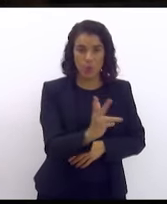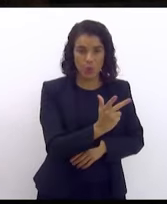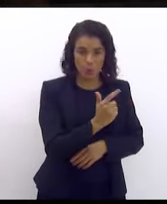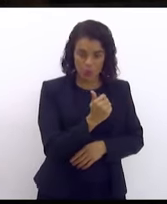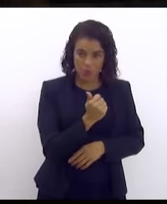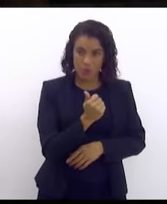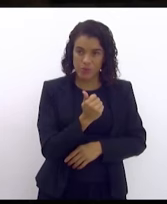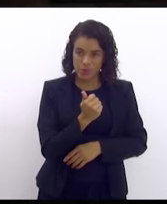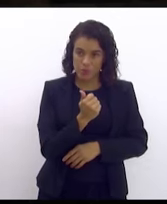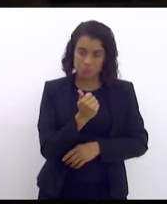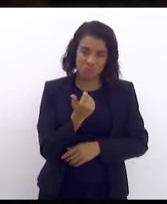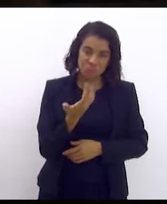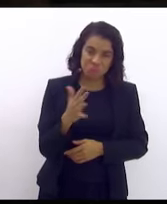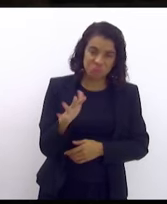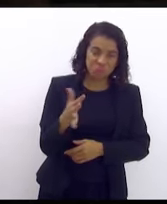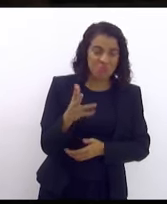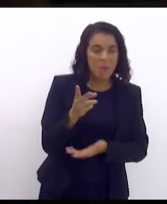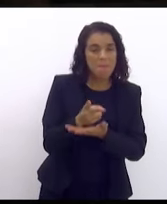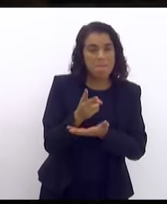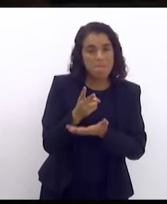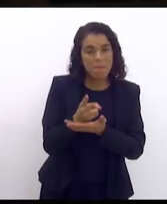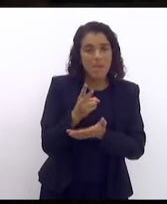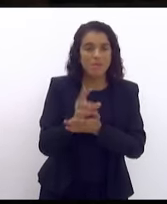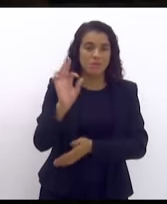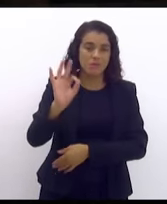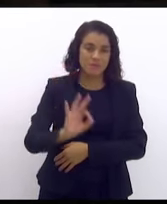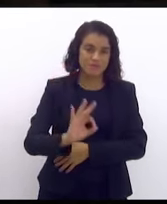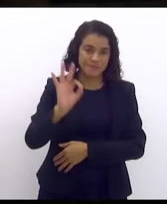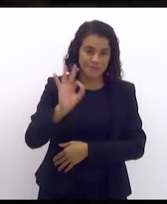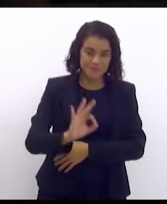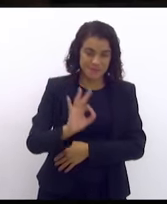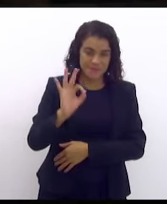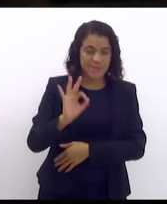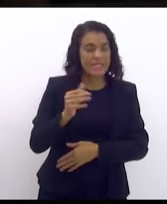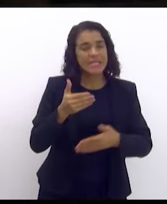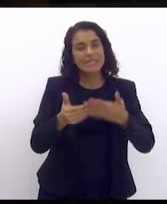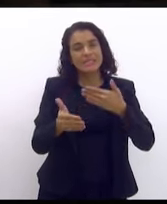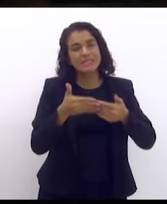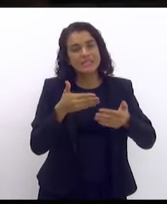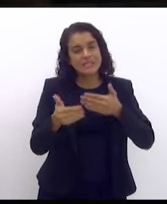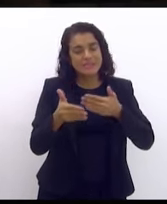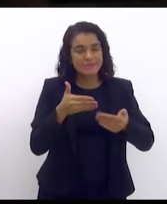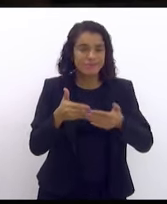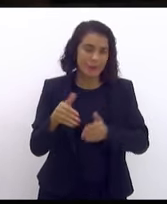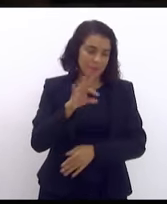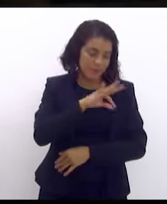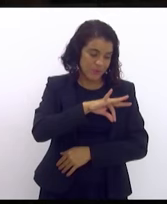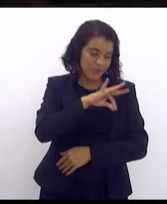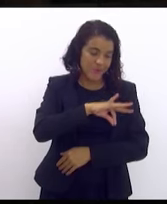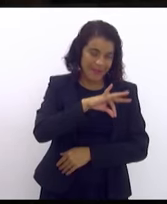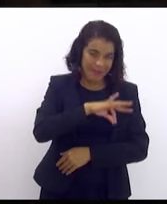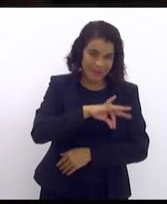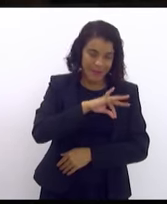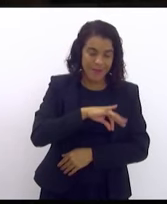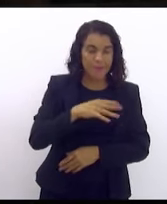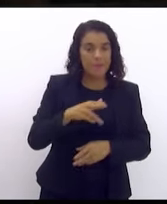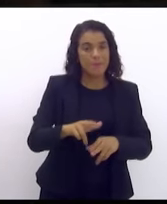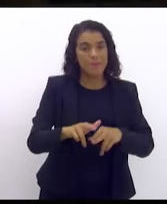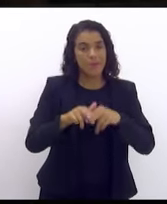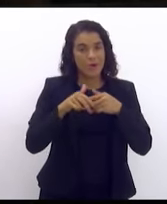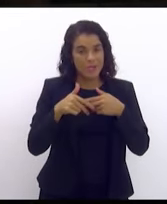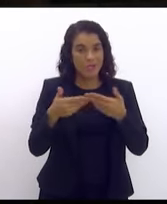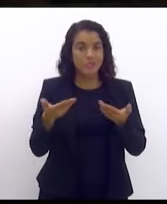todos com a mesma alíquota independente da renda e por via